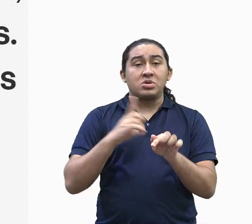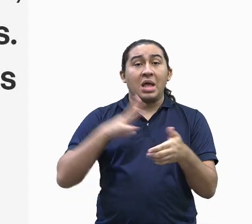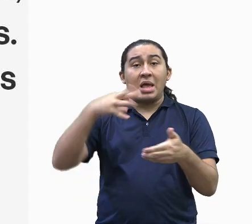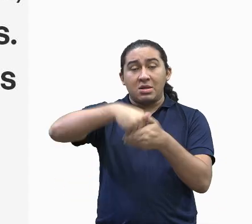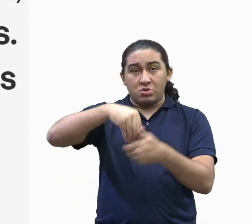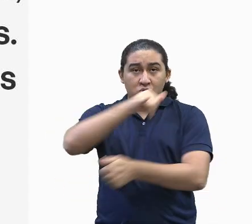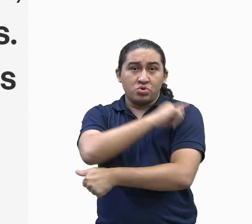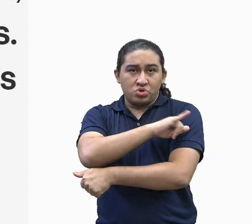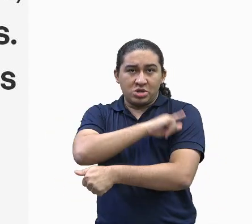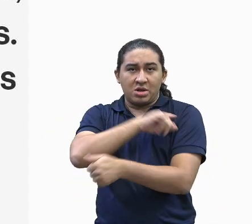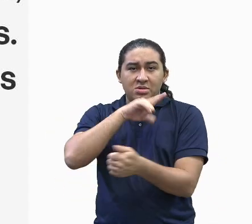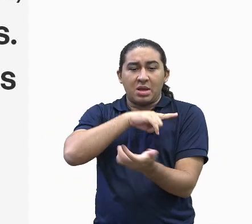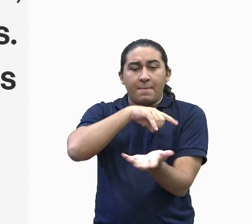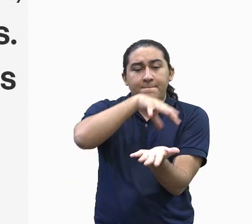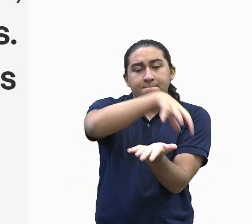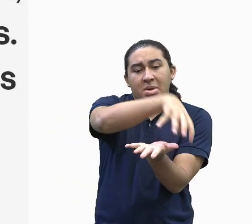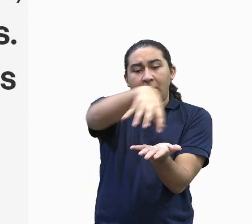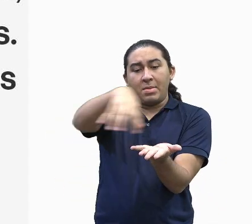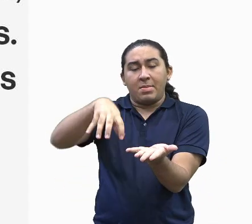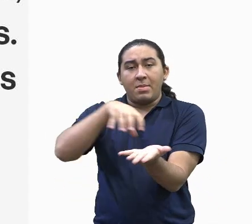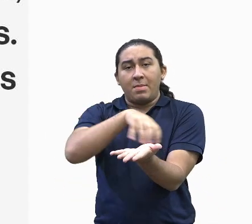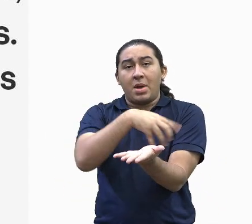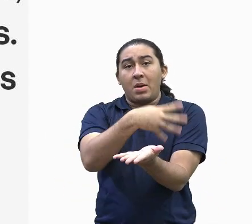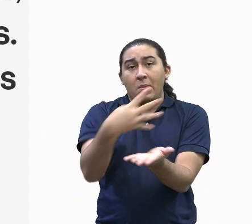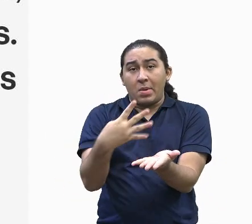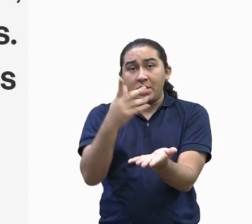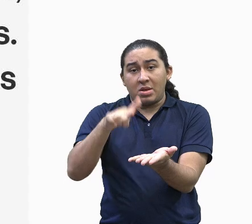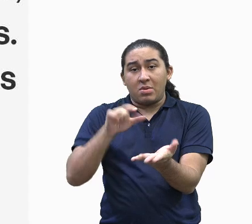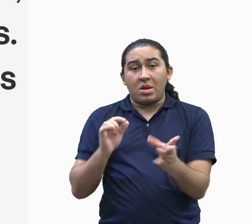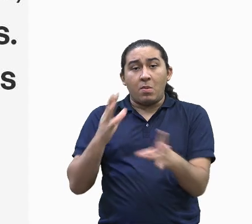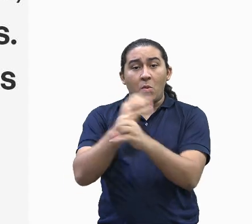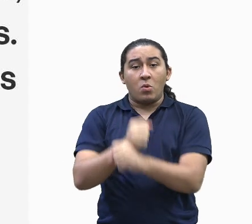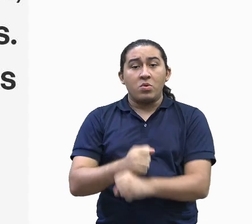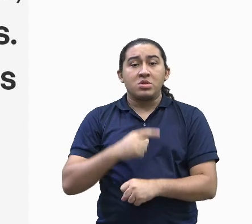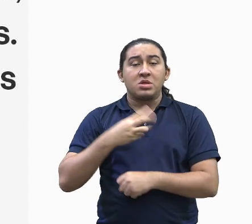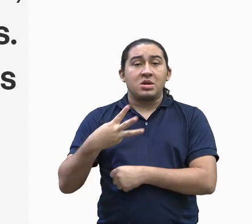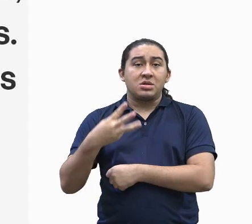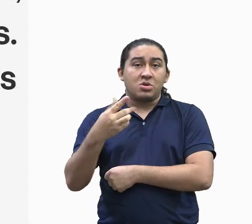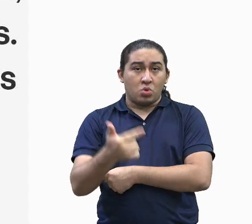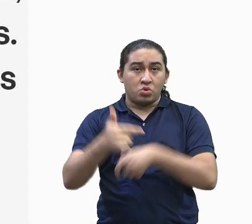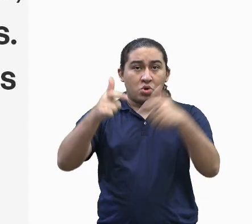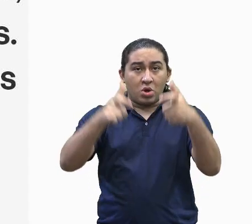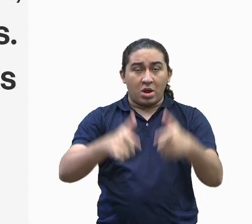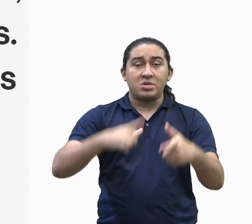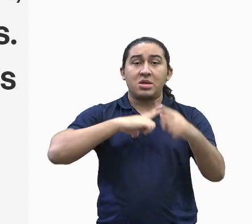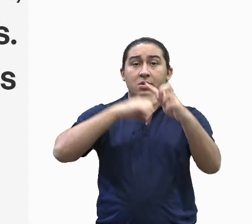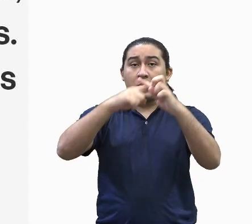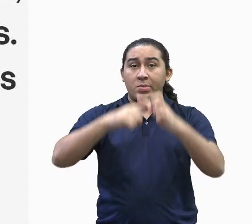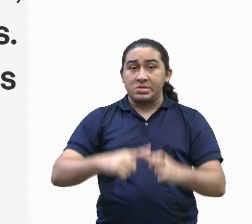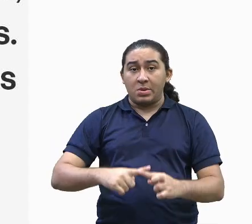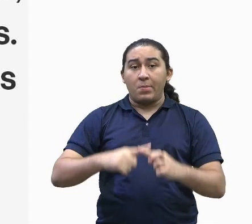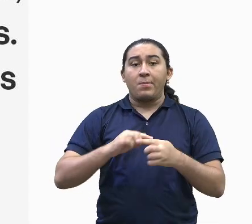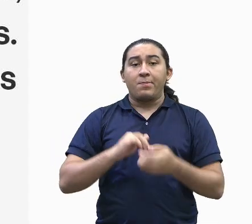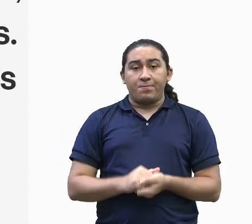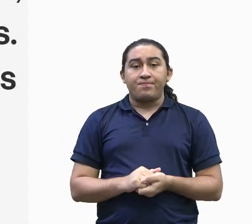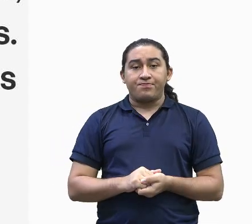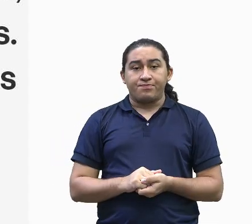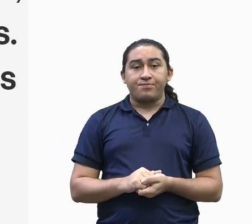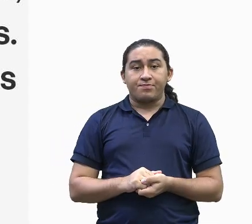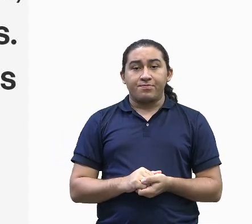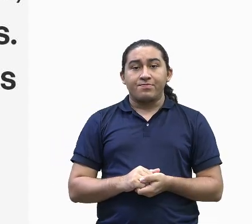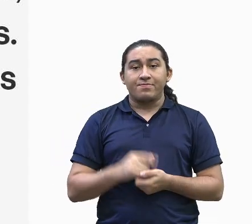Cidade Maravilhosa, que totalizam 32 locais de competição: